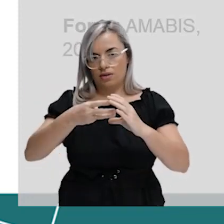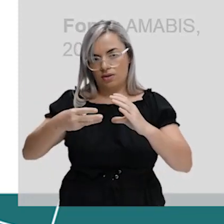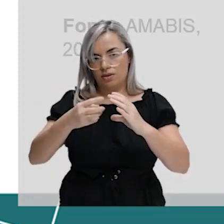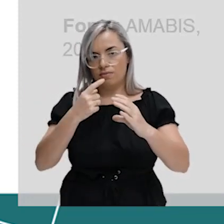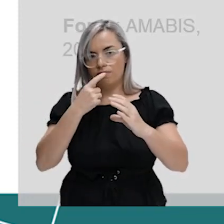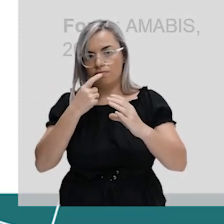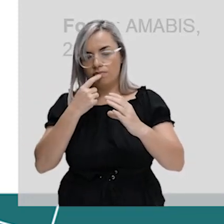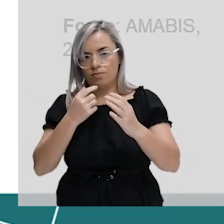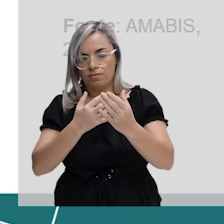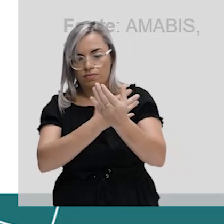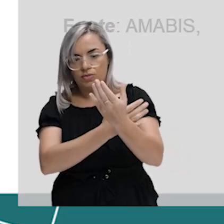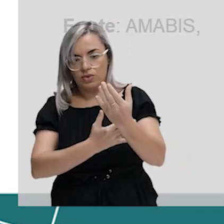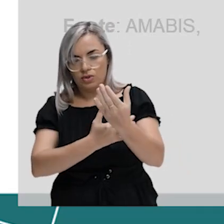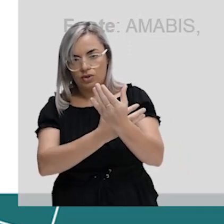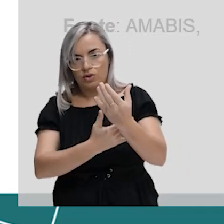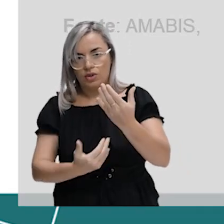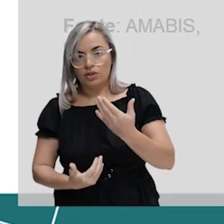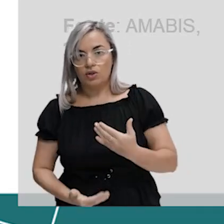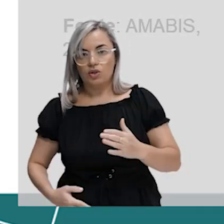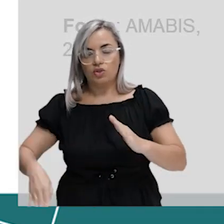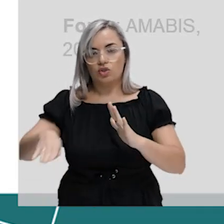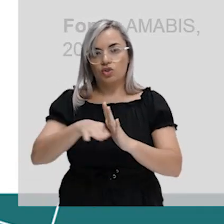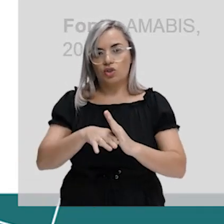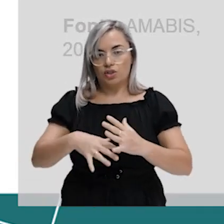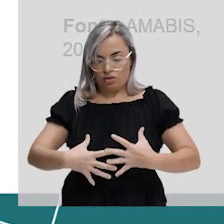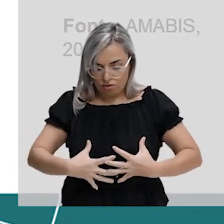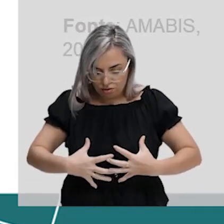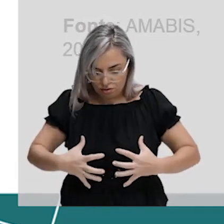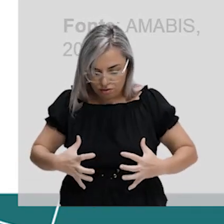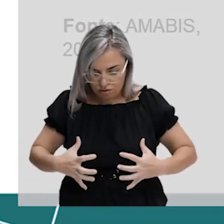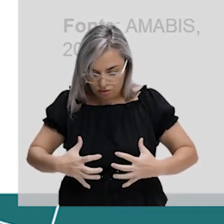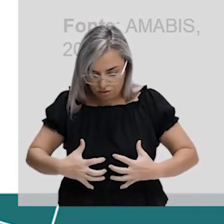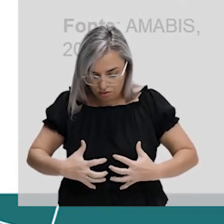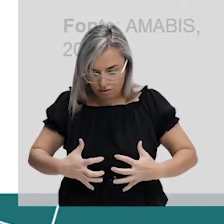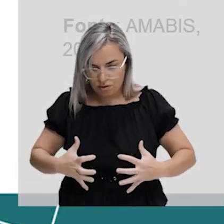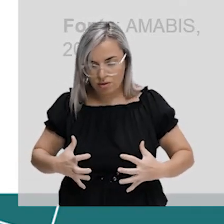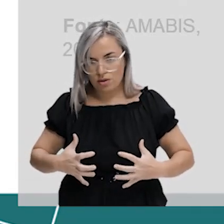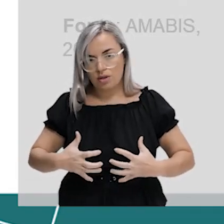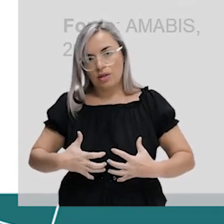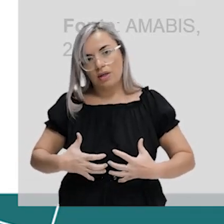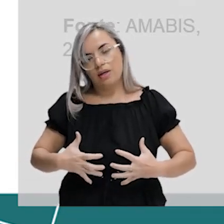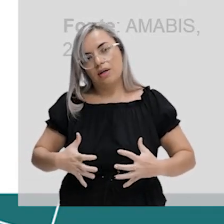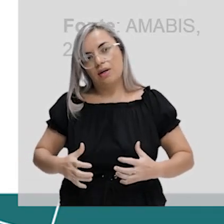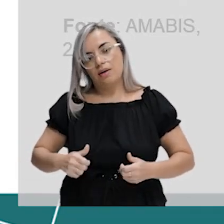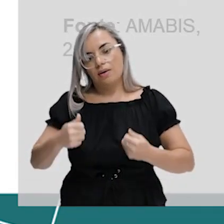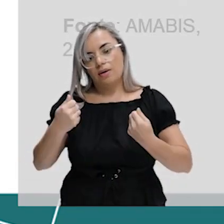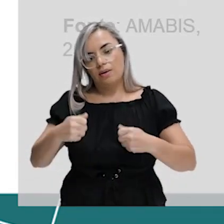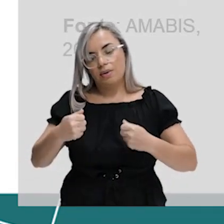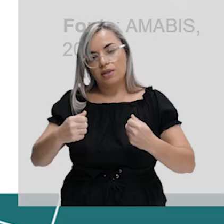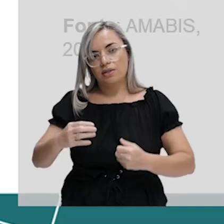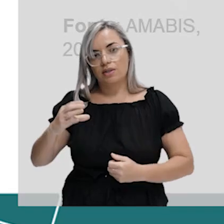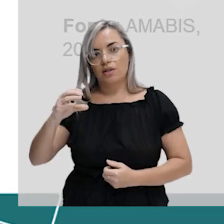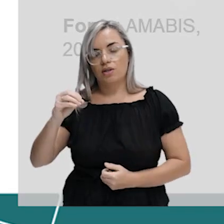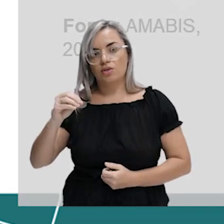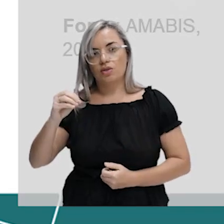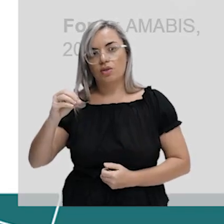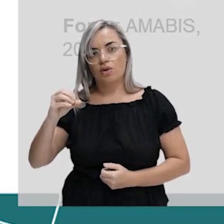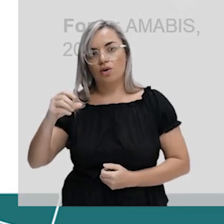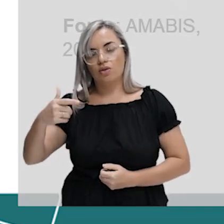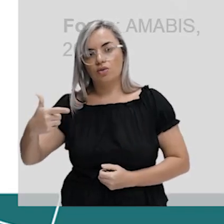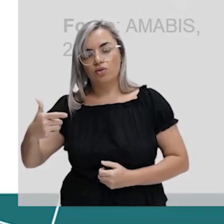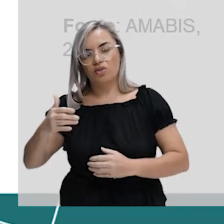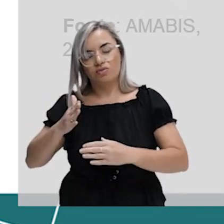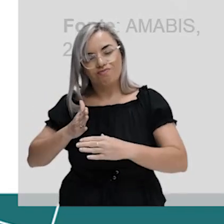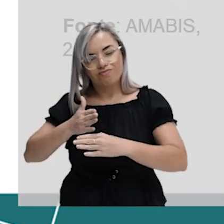ela chega nos pulmões, elas precisam, por exemplo, eliminar o gás carbônico que está no interior do seu